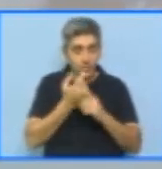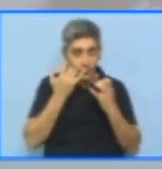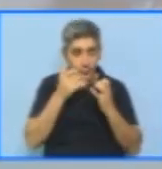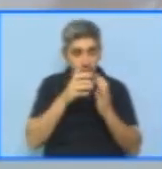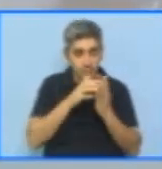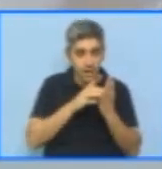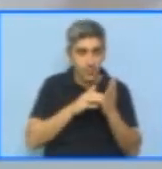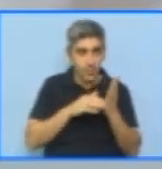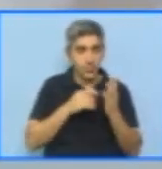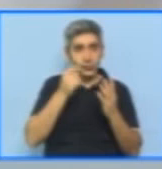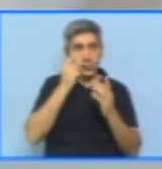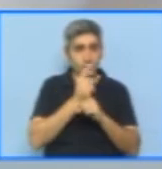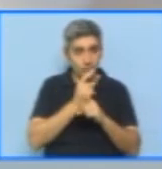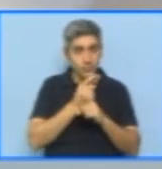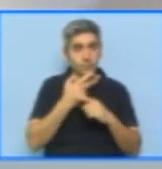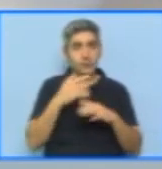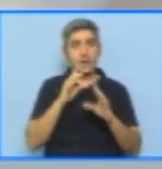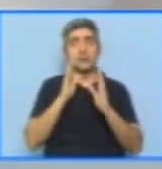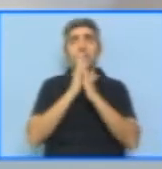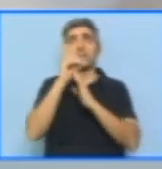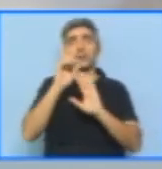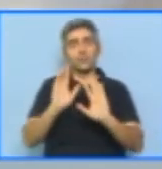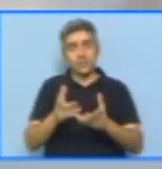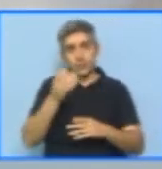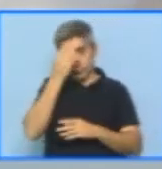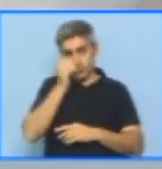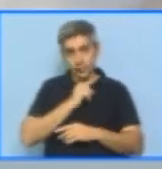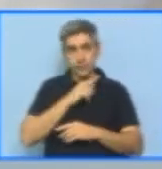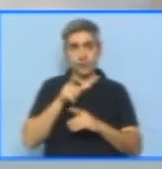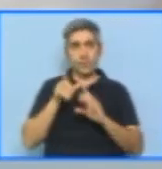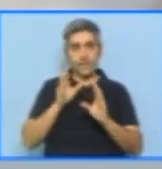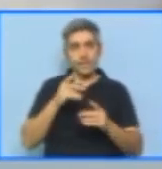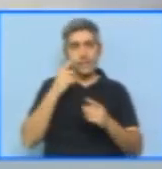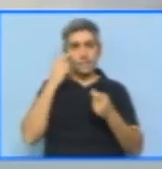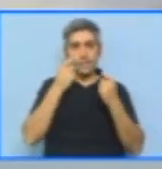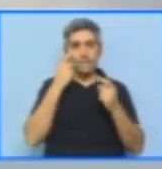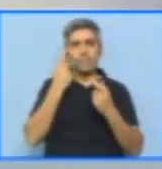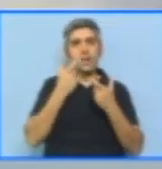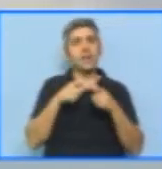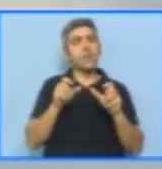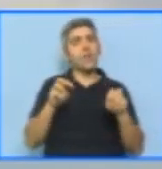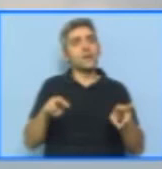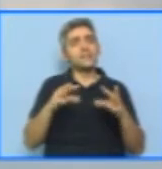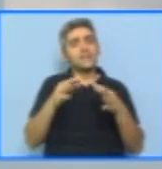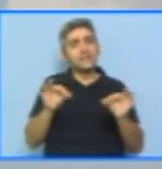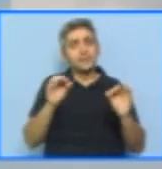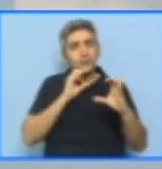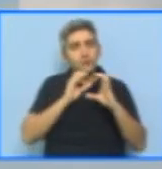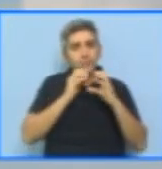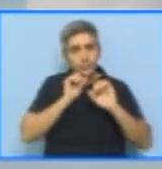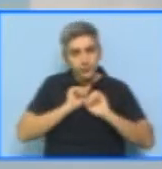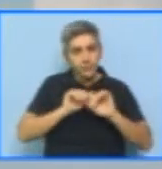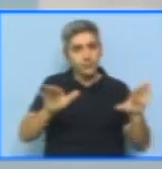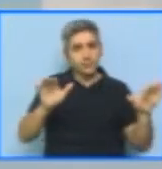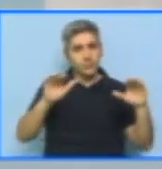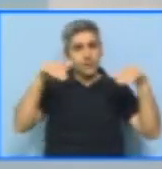discurso, a Igreja precise, na minha opinião, de encontrar uma linguagem mais simples de comunicação